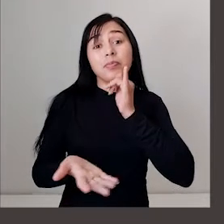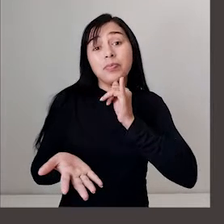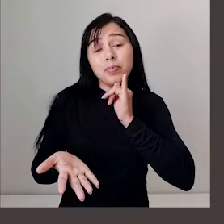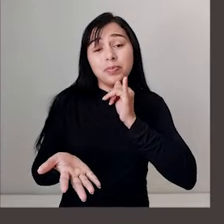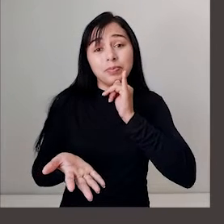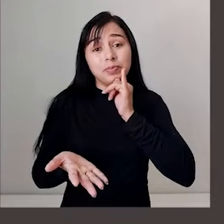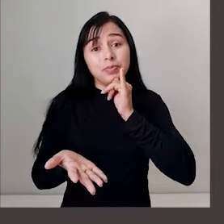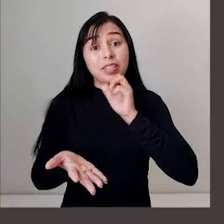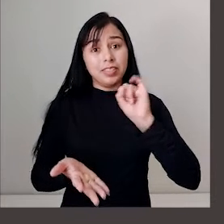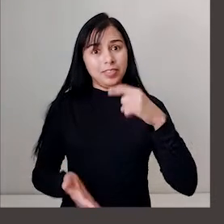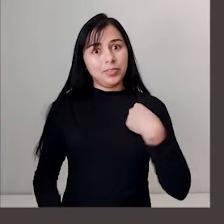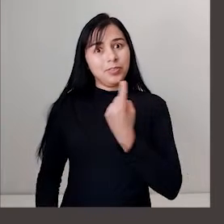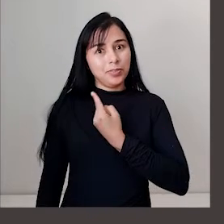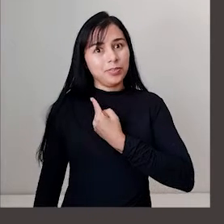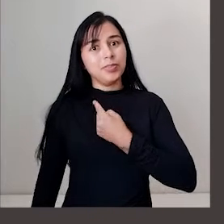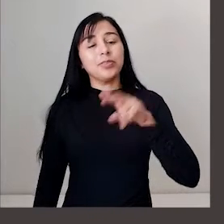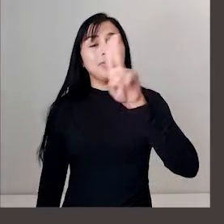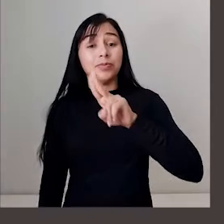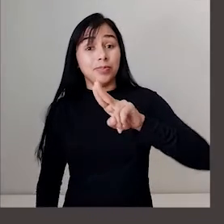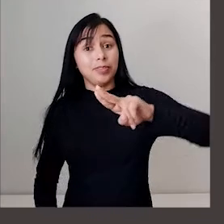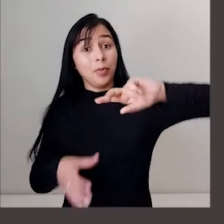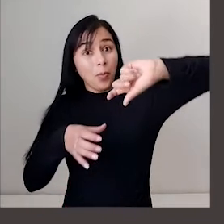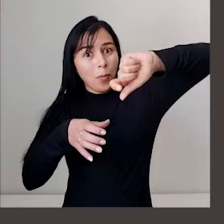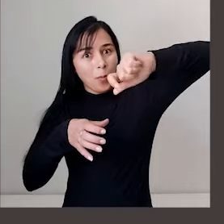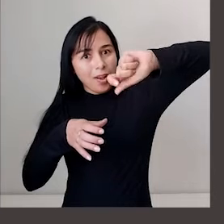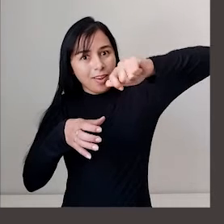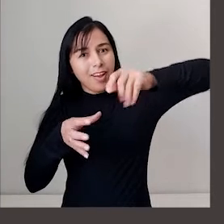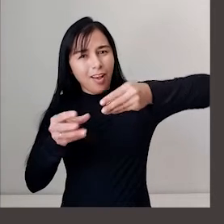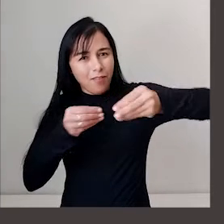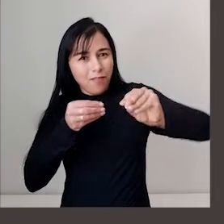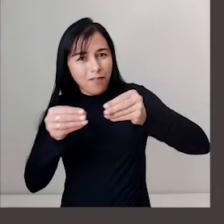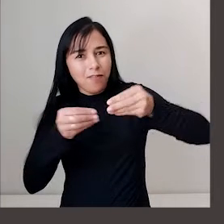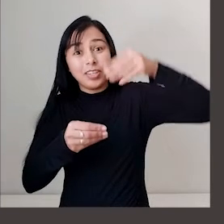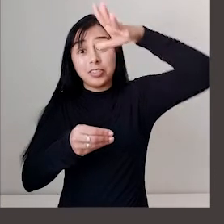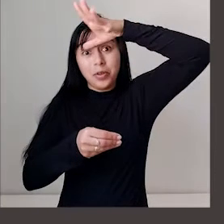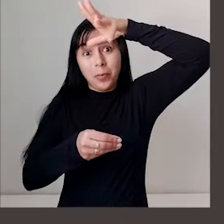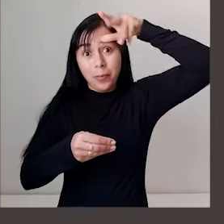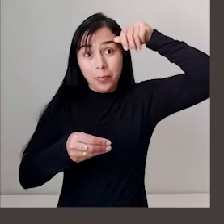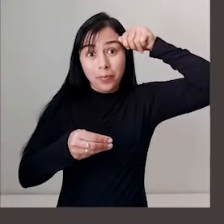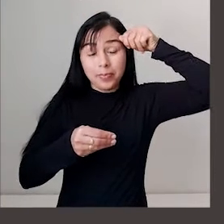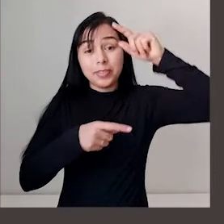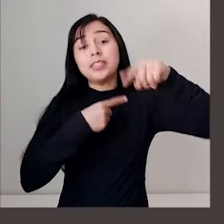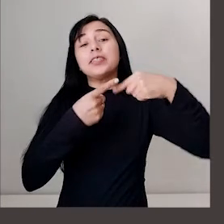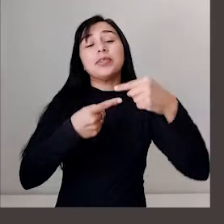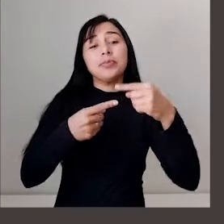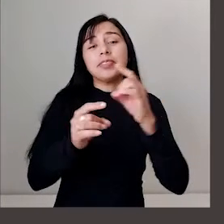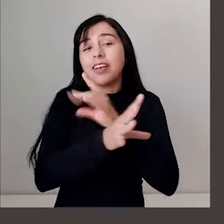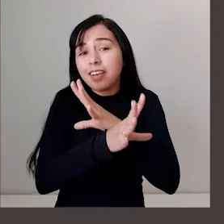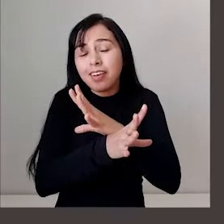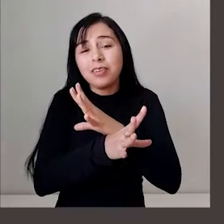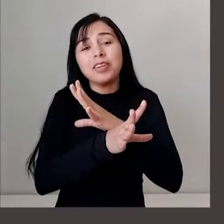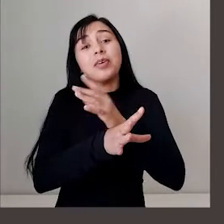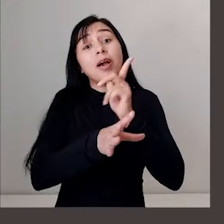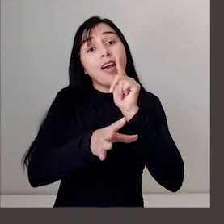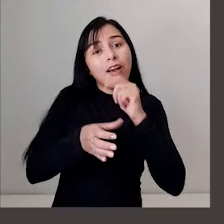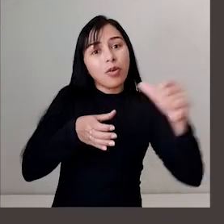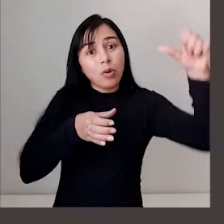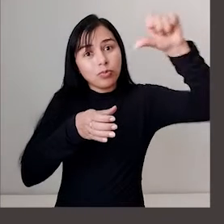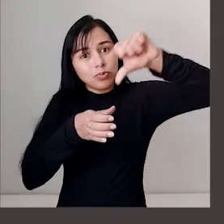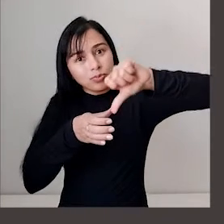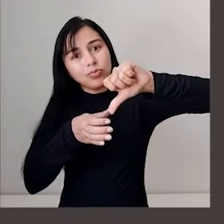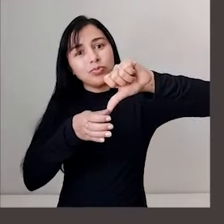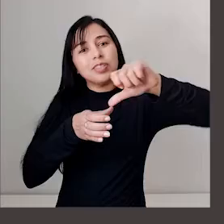exemplo, nós reutilizamos uma garrafa PET, daquelas de refrigerante, para colocar a água na geladeira